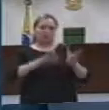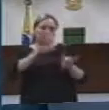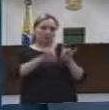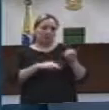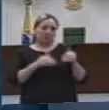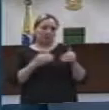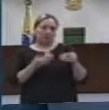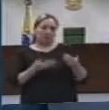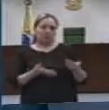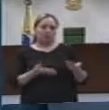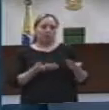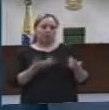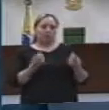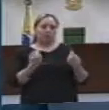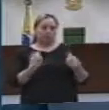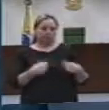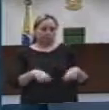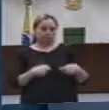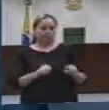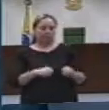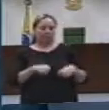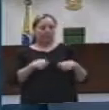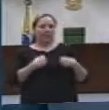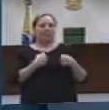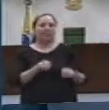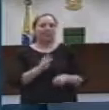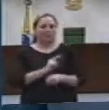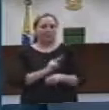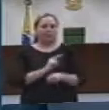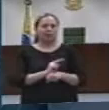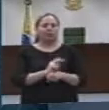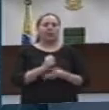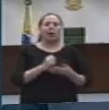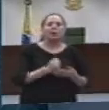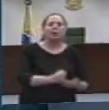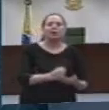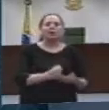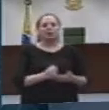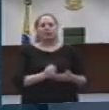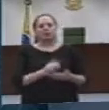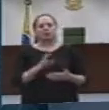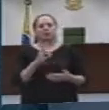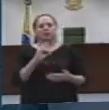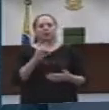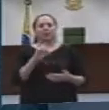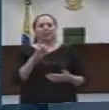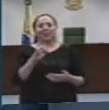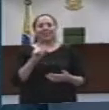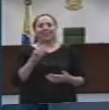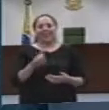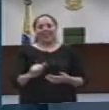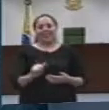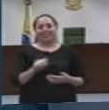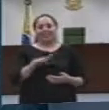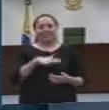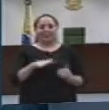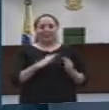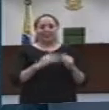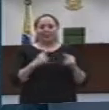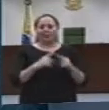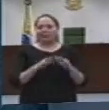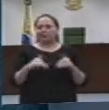ser amplamente defendido as toleradas apoiadas nas igrejas nas casas